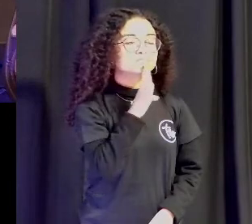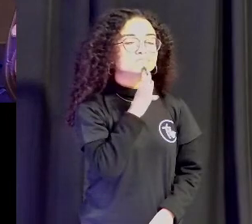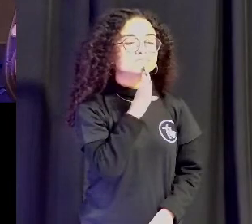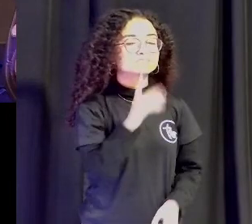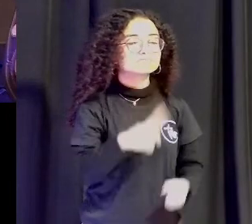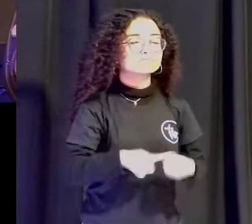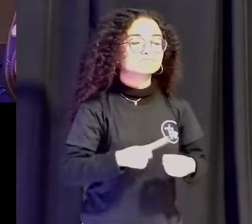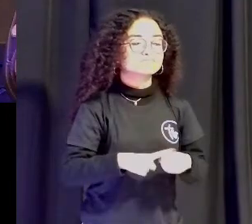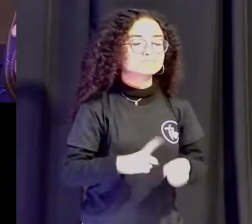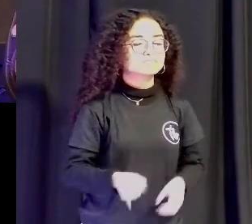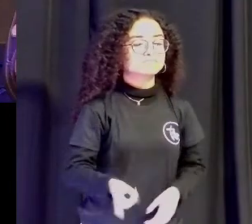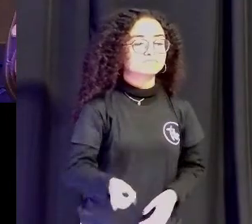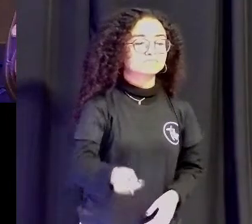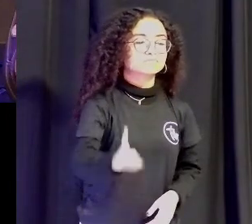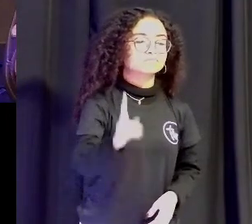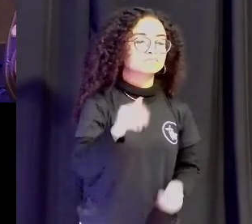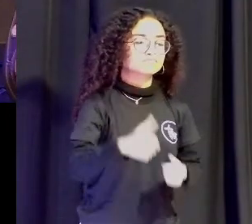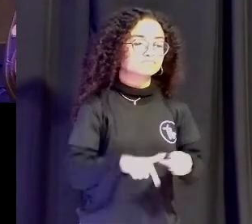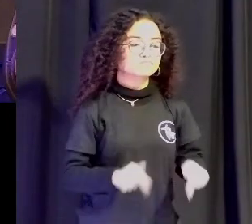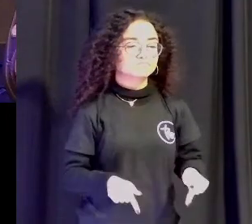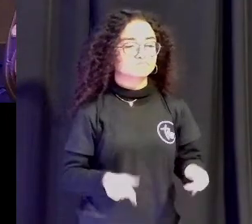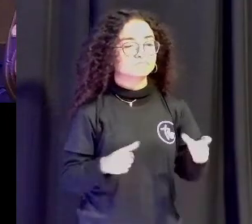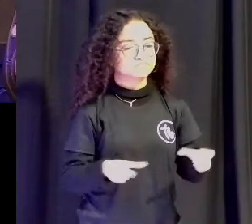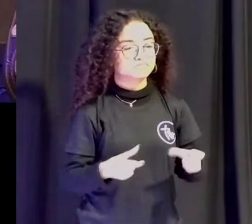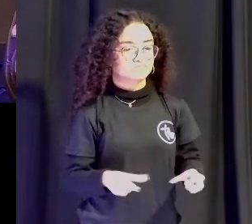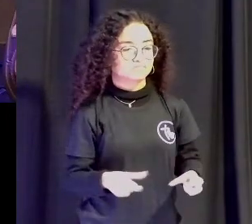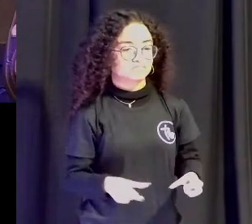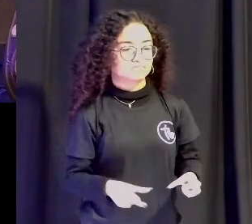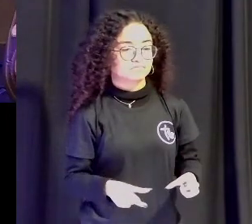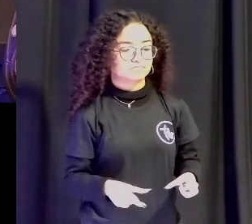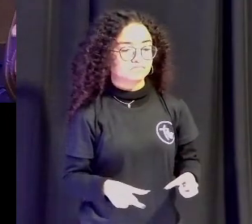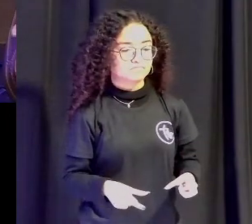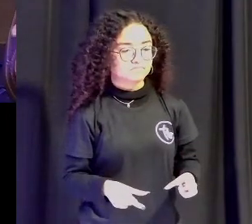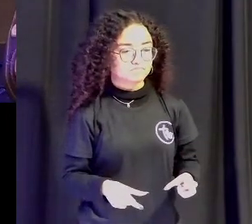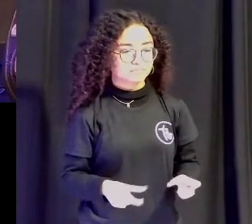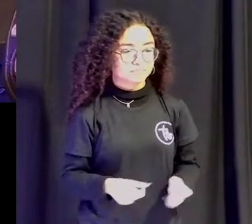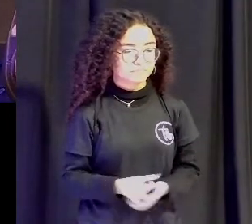pessoas passavam sempre.